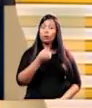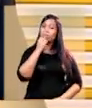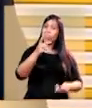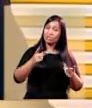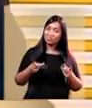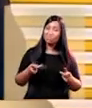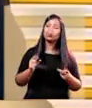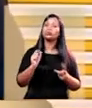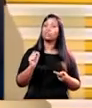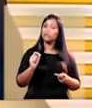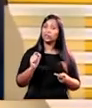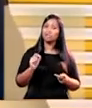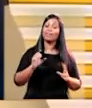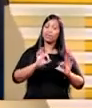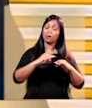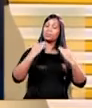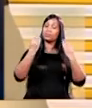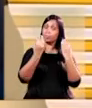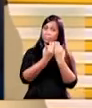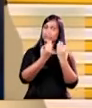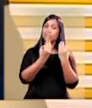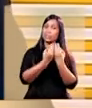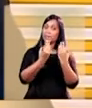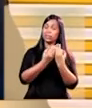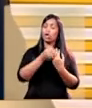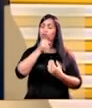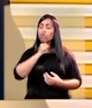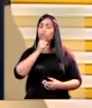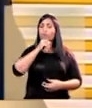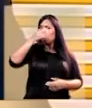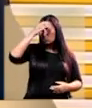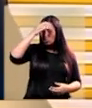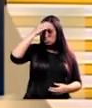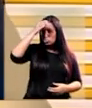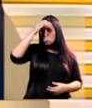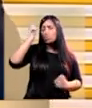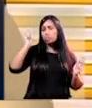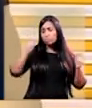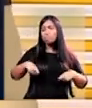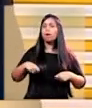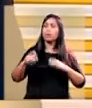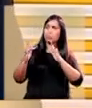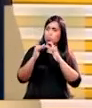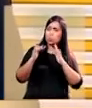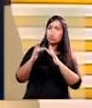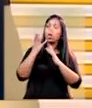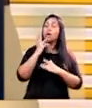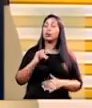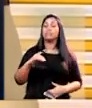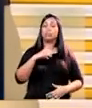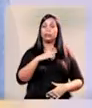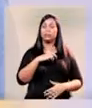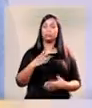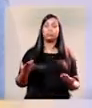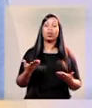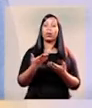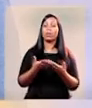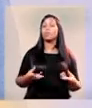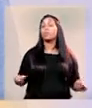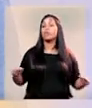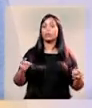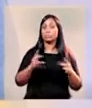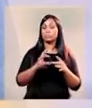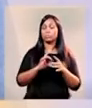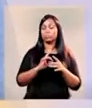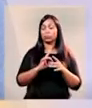muito bem-vindo que, se a família esteja apta, os avós, os tios, que eles tenham esse contato com essas crianças. Sim, para não perder